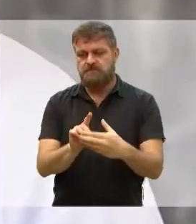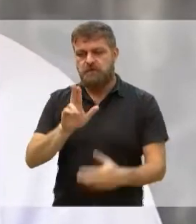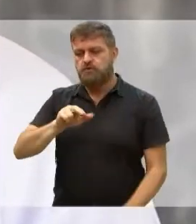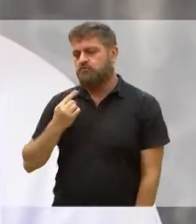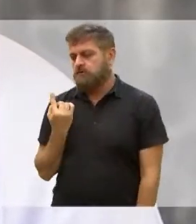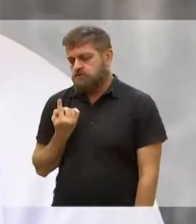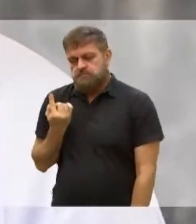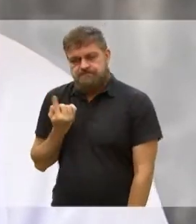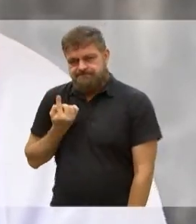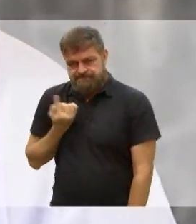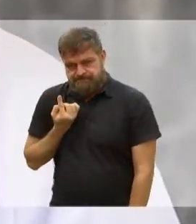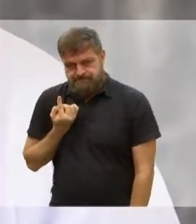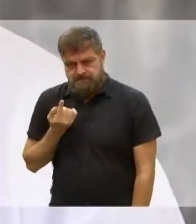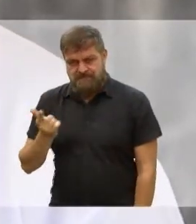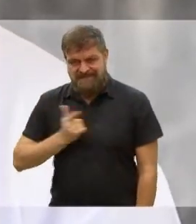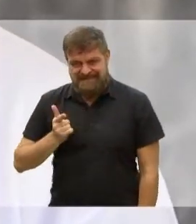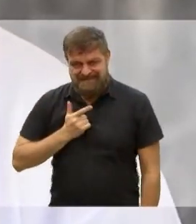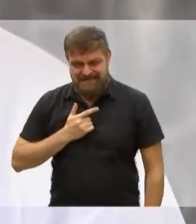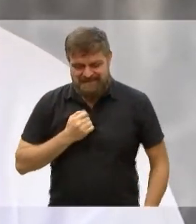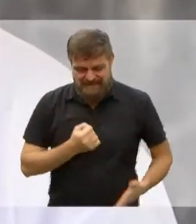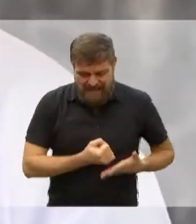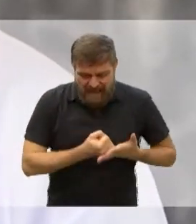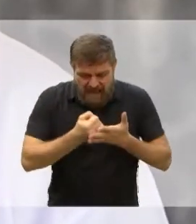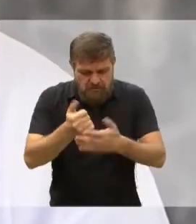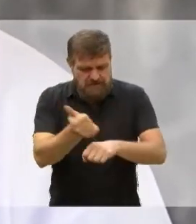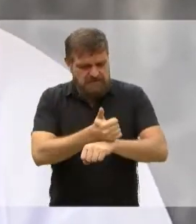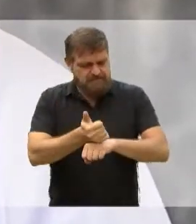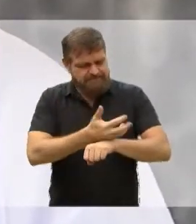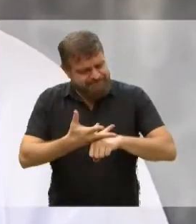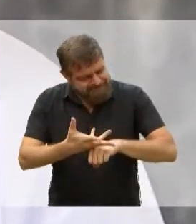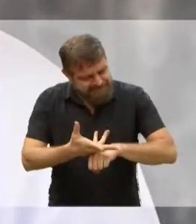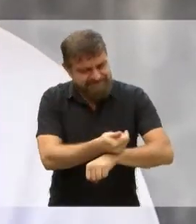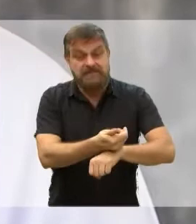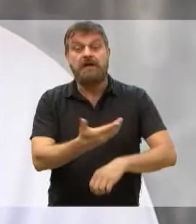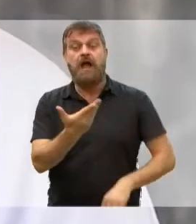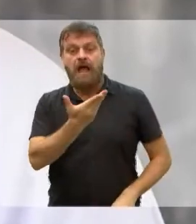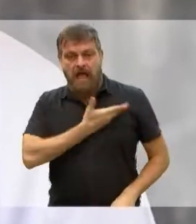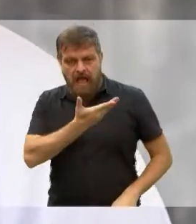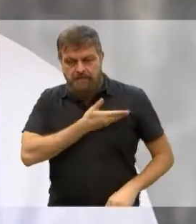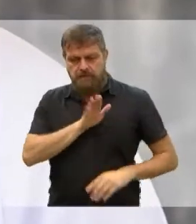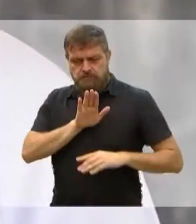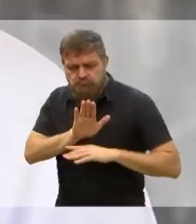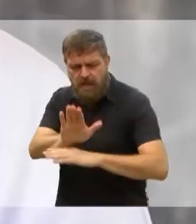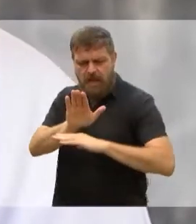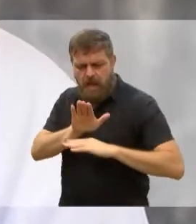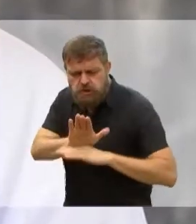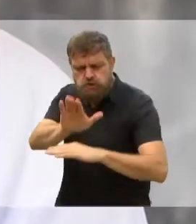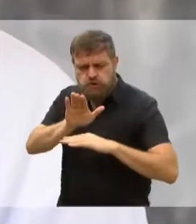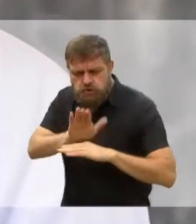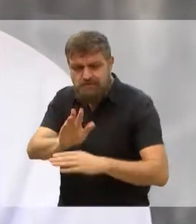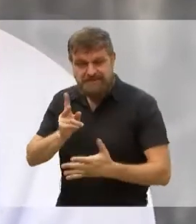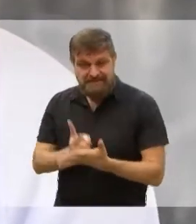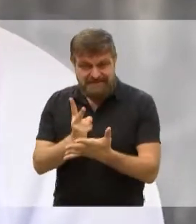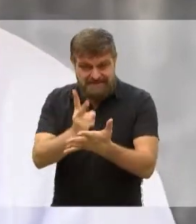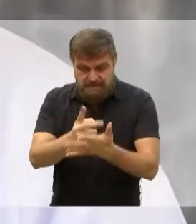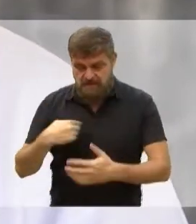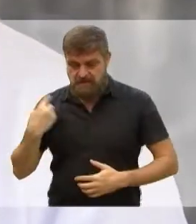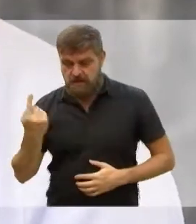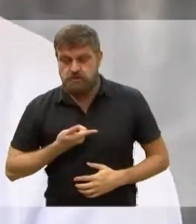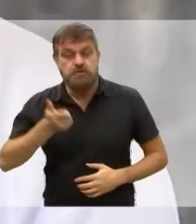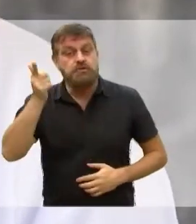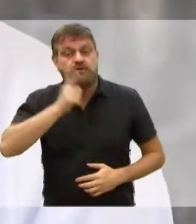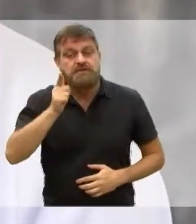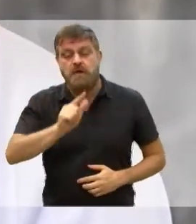nada sozinho. Nós temos a ajuda de grandes profissionais, de grandes amigos que nos ajudam a fazer com que